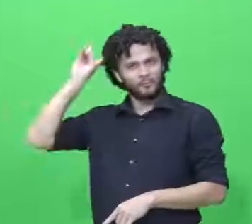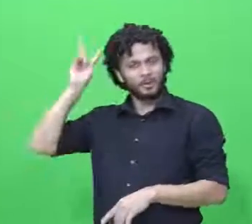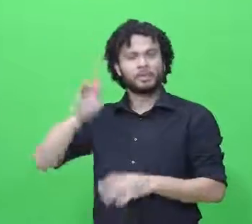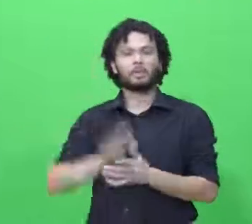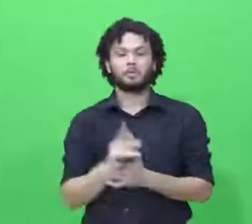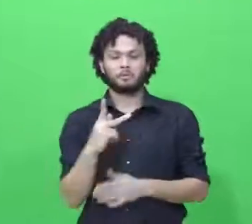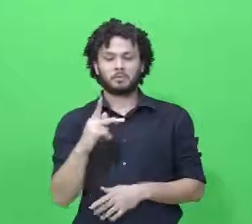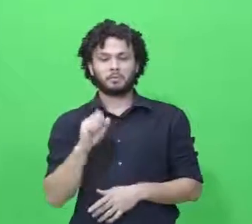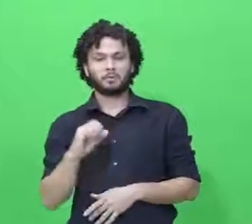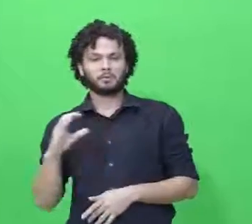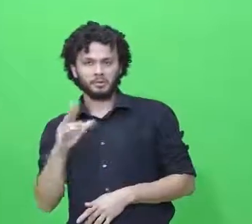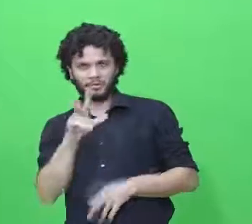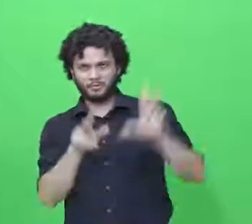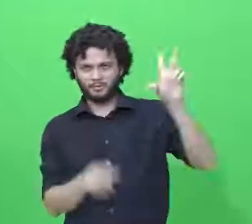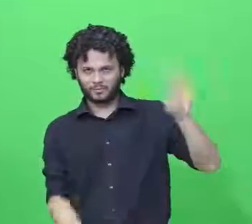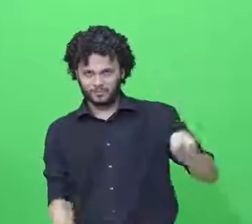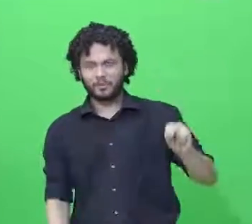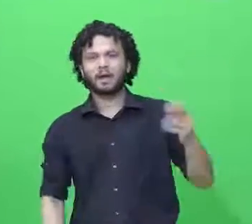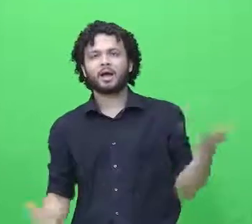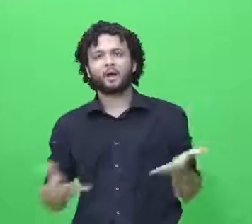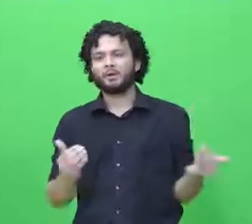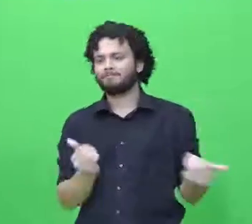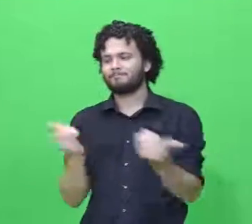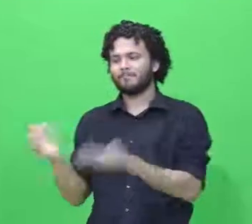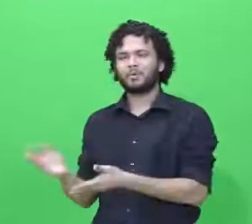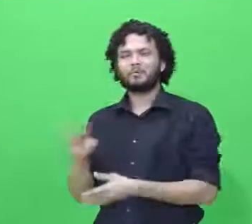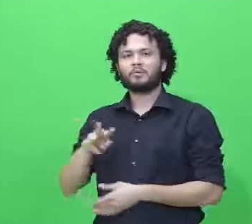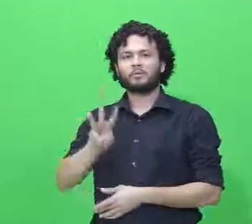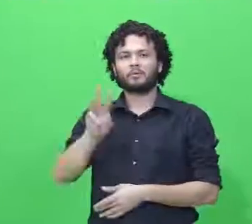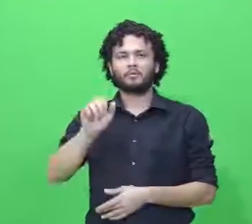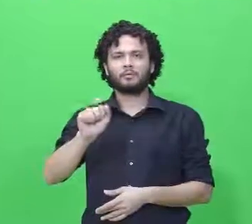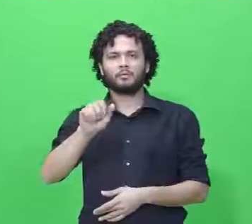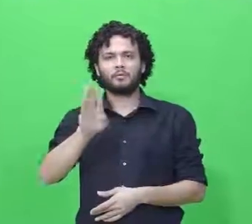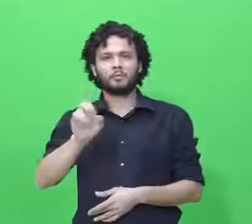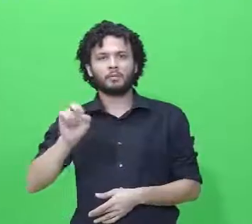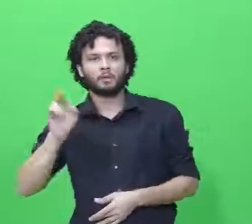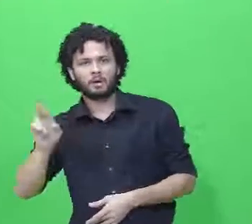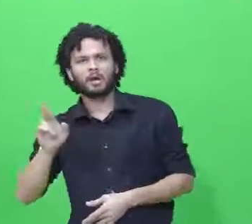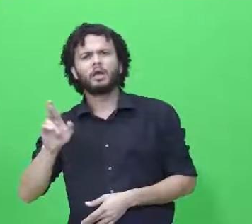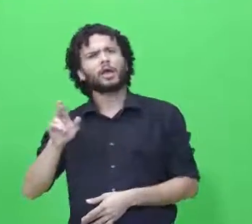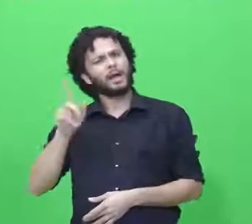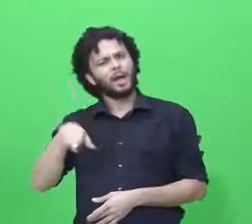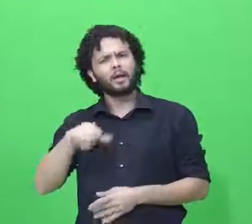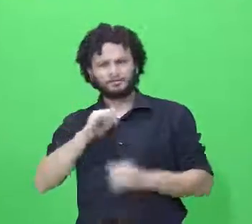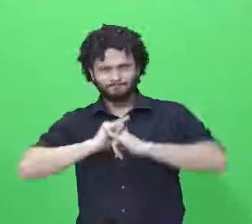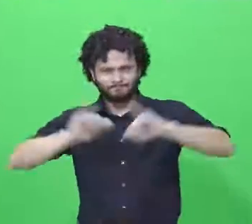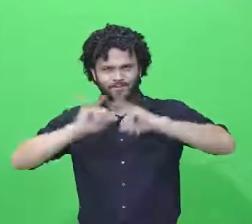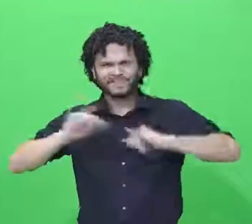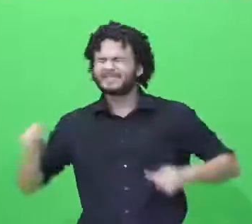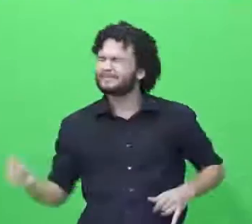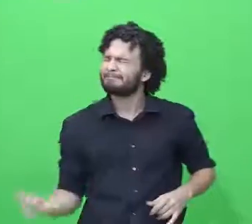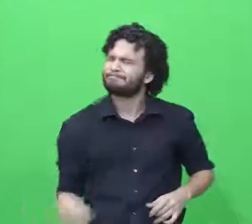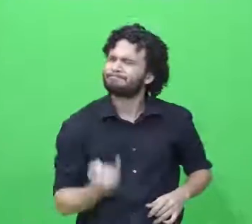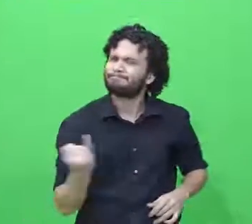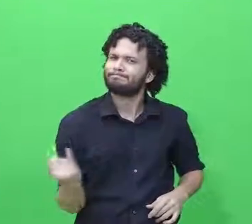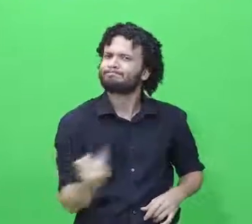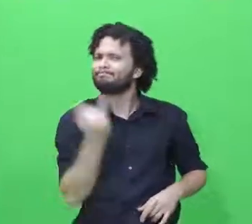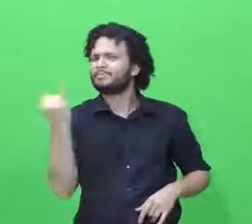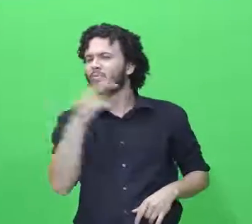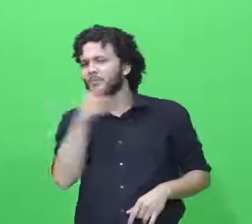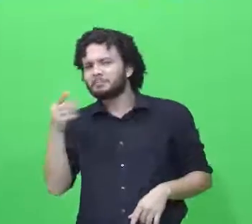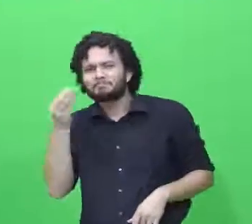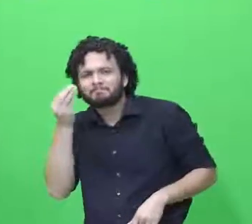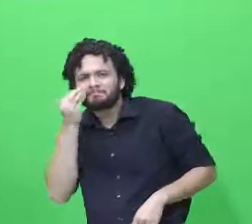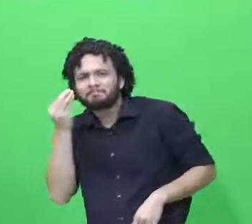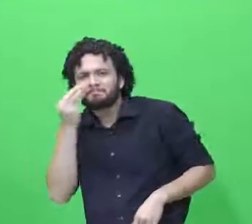do PSC. Tá bom? Então agora eu vou passar para o professor Valber, ele tem um recado super importante. É importantíssimo que vocês